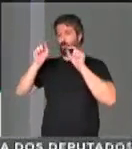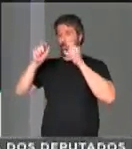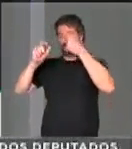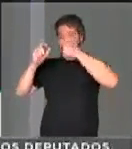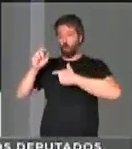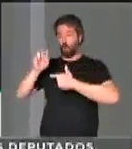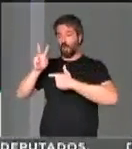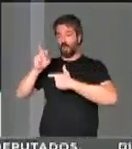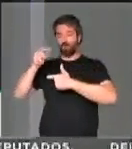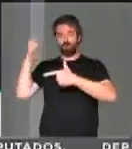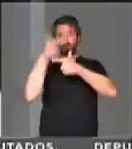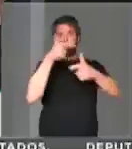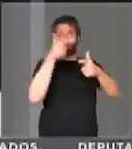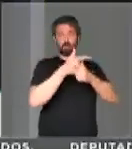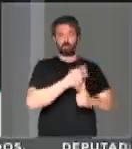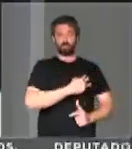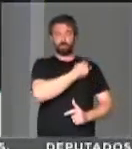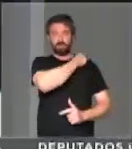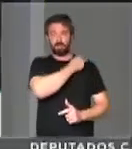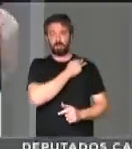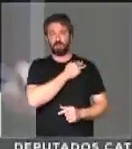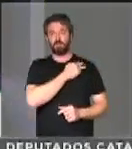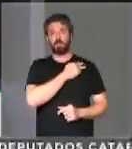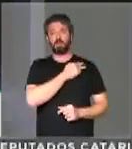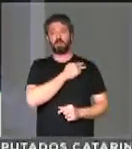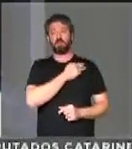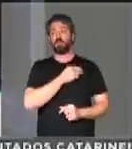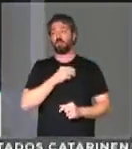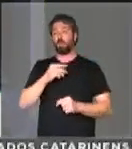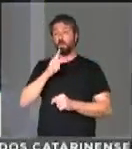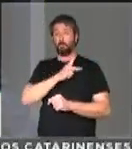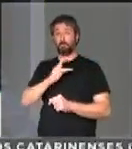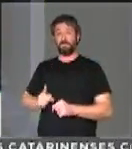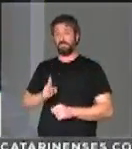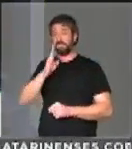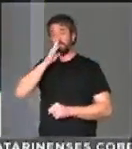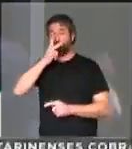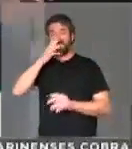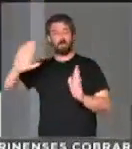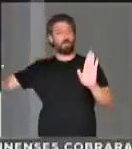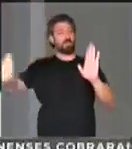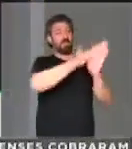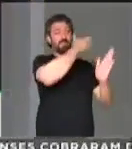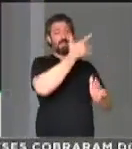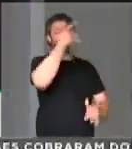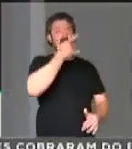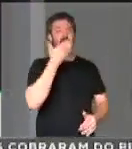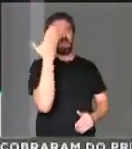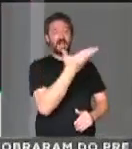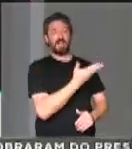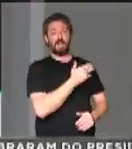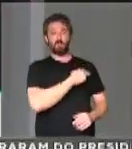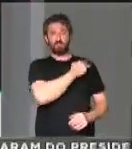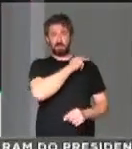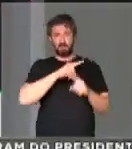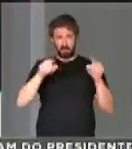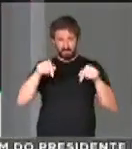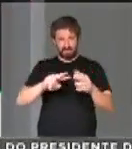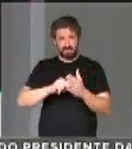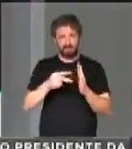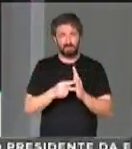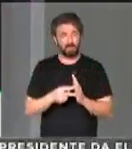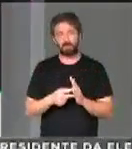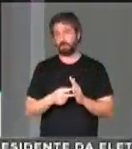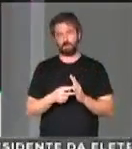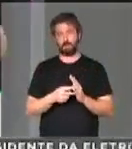ofensas já seria um tapa na cara dos generais. Mas aqui não se trata de silêncio.